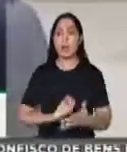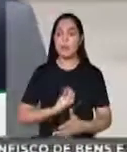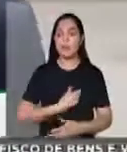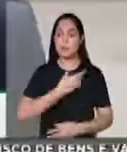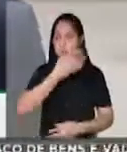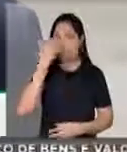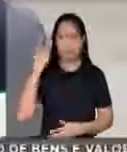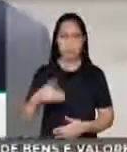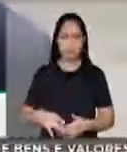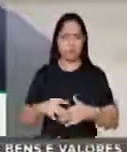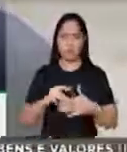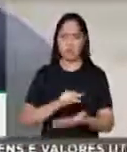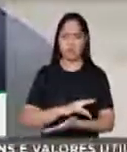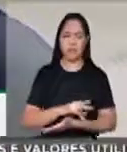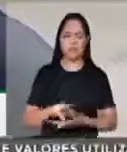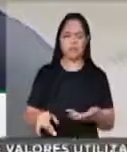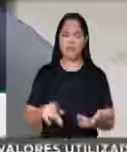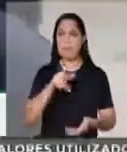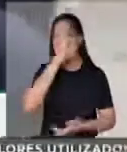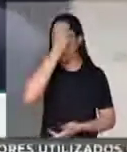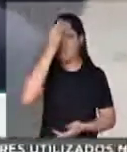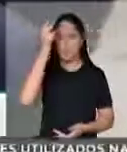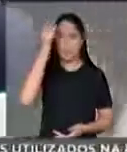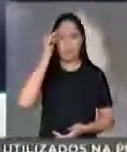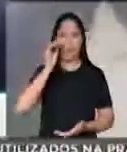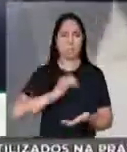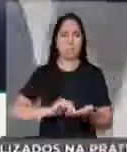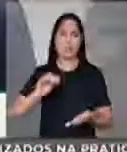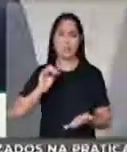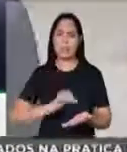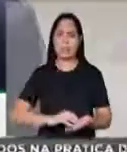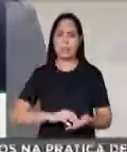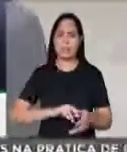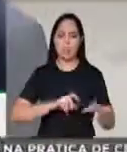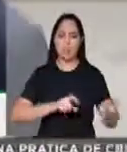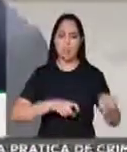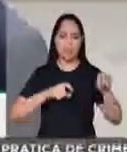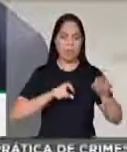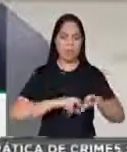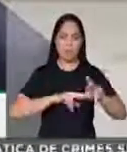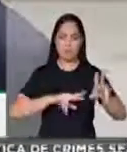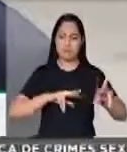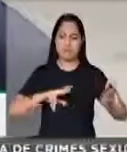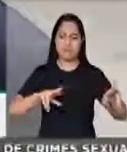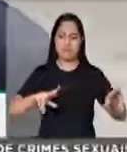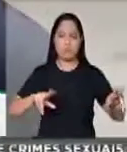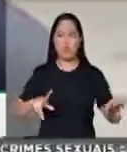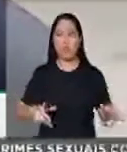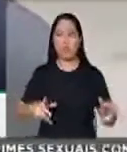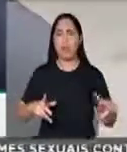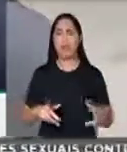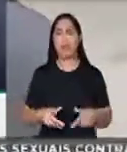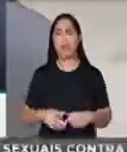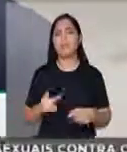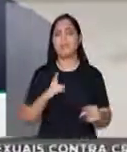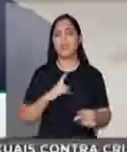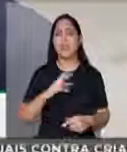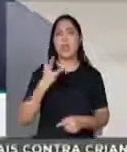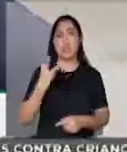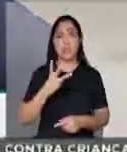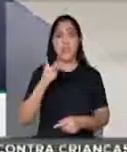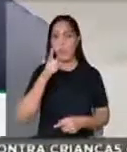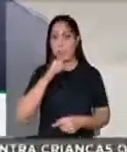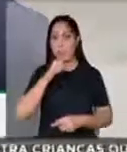lideranças, prefeitos, secretários municipais, vereadores, agricultores, moradores da região de Três Cachoeiras,